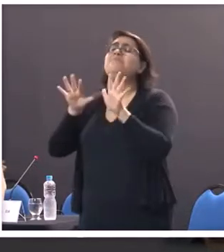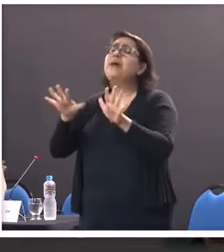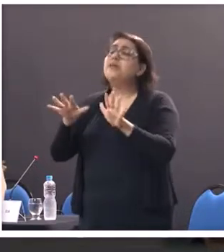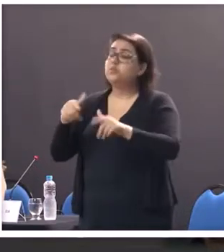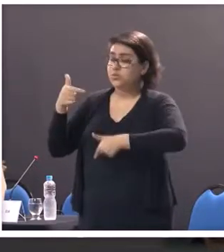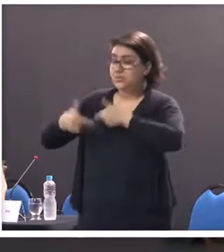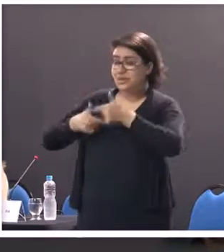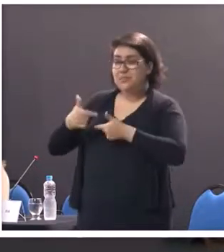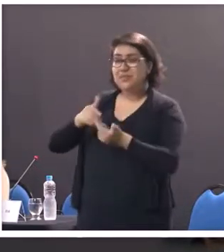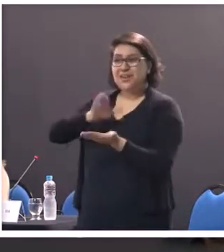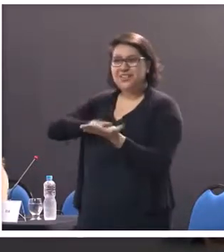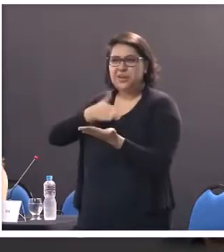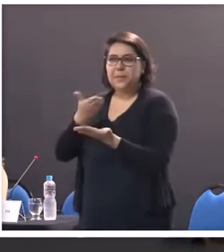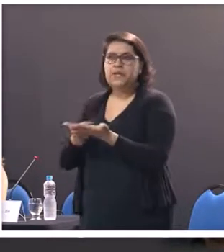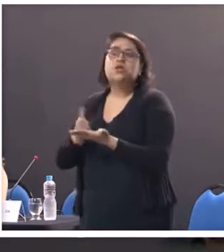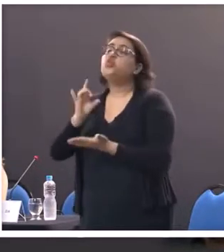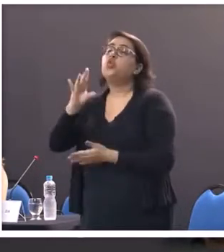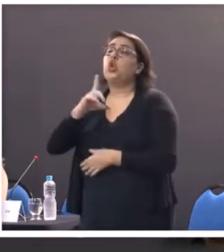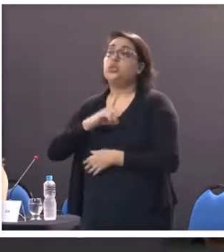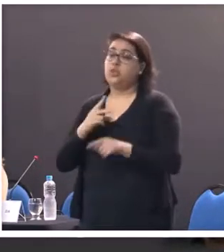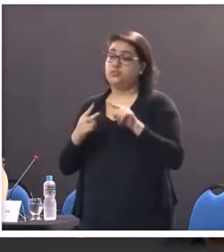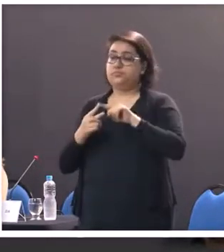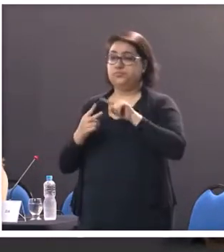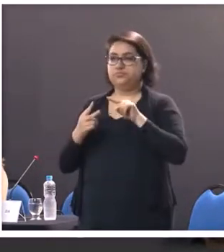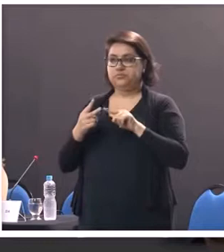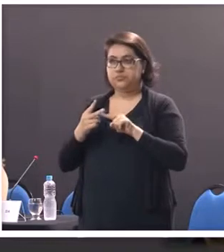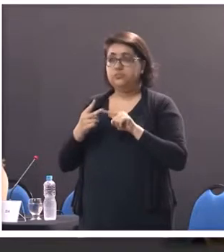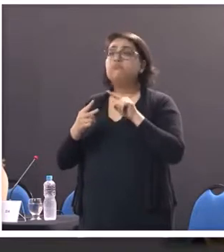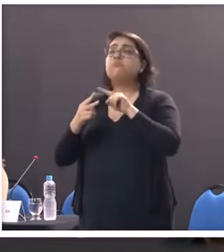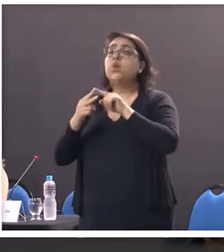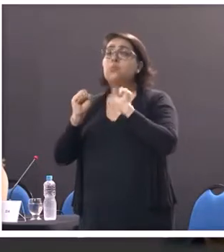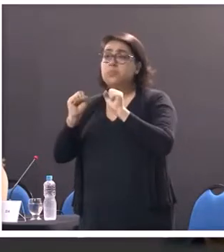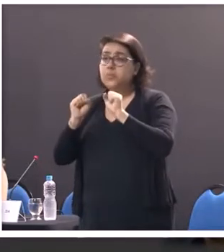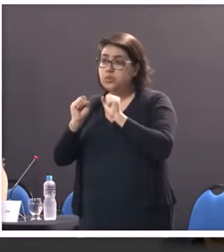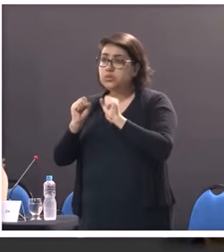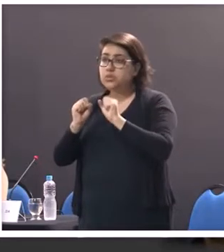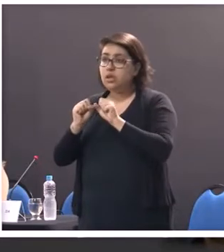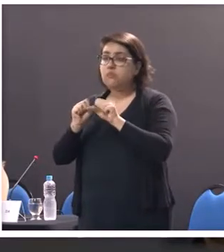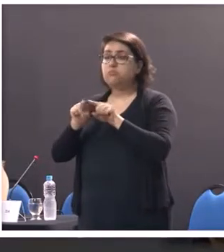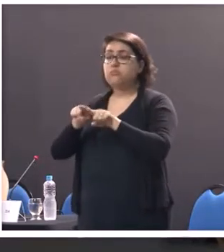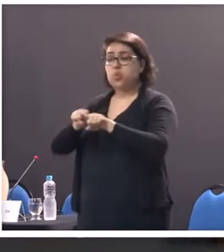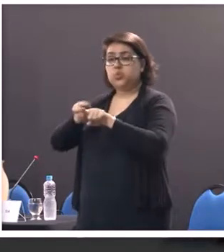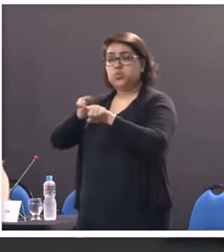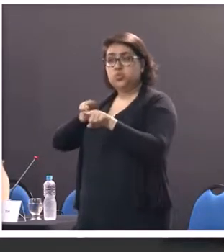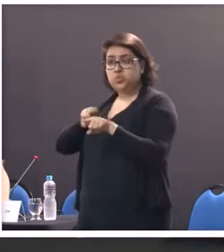da interpretação, ele acontece de duas formas. Pode ser consecutivo